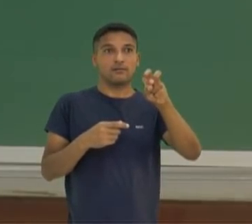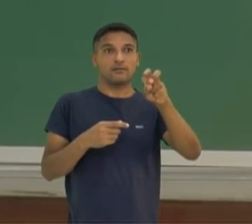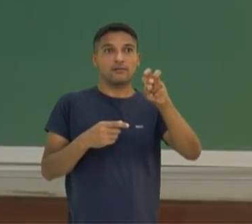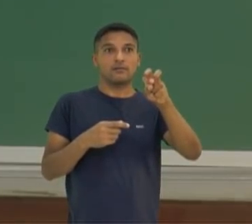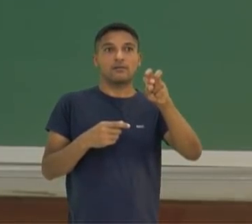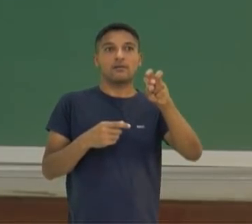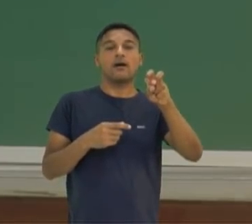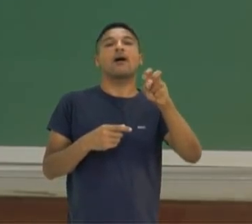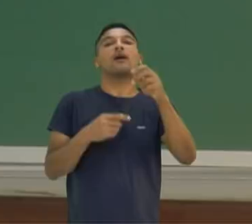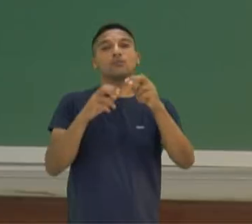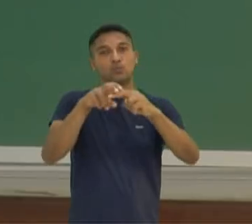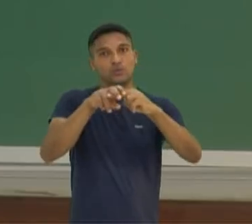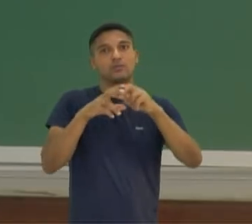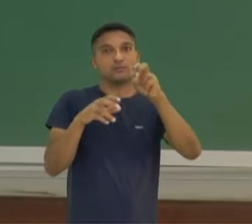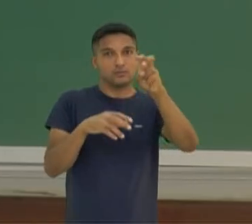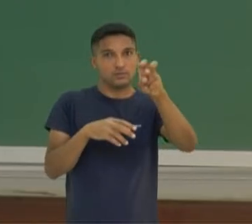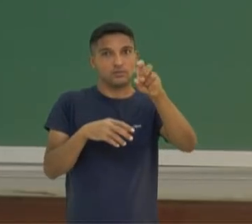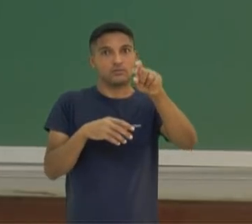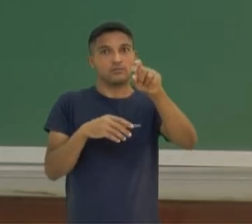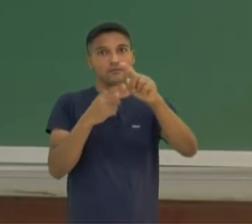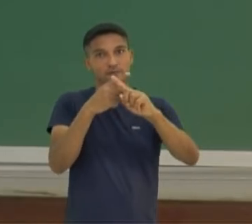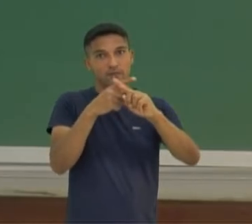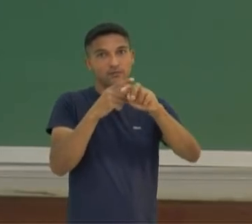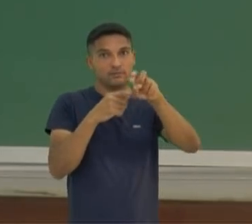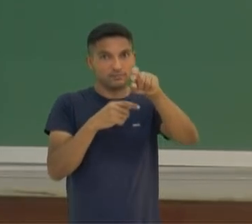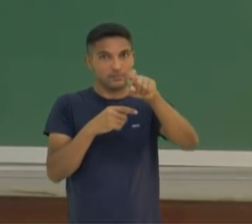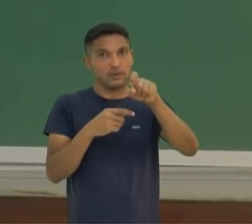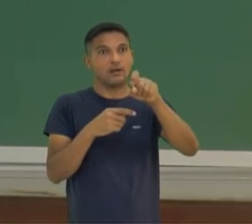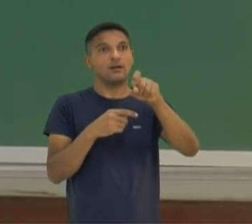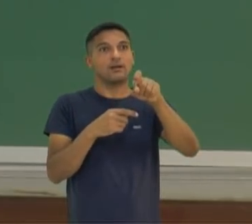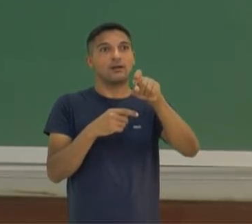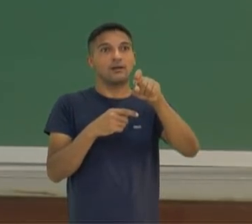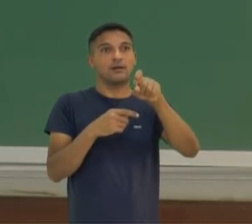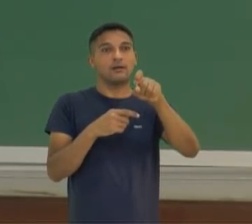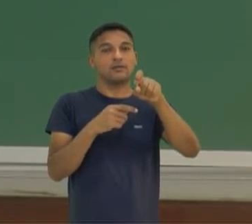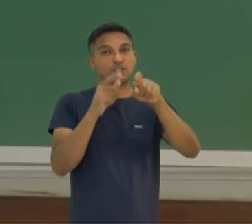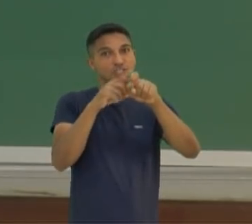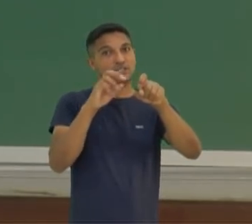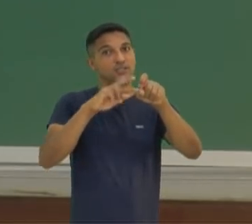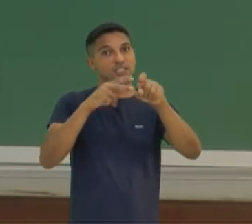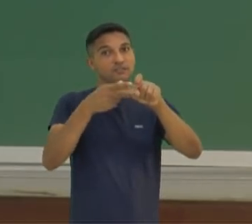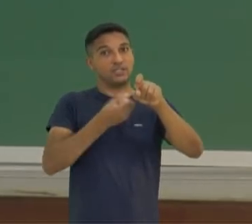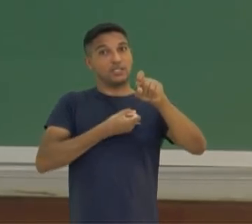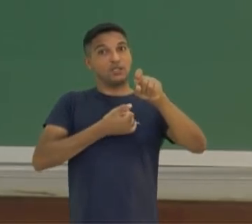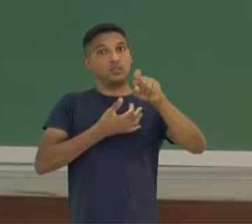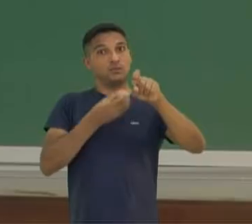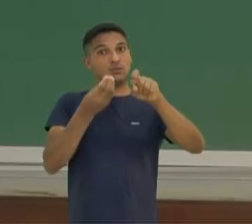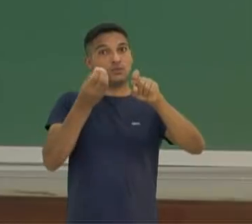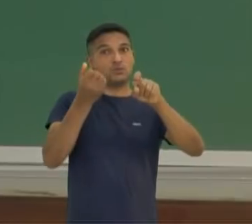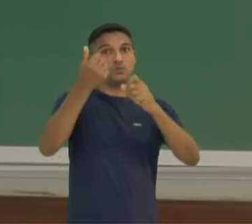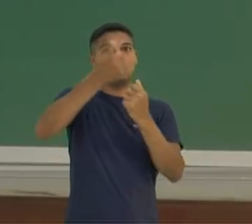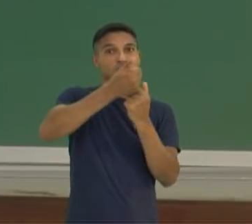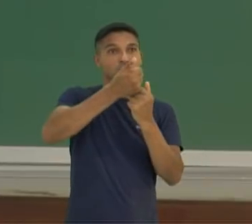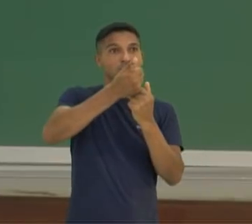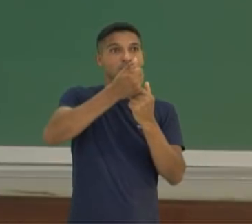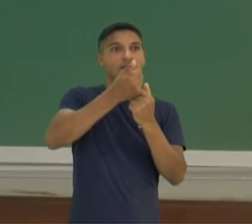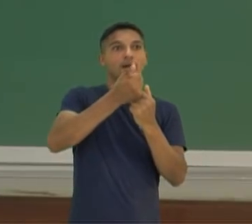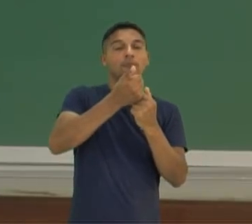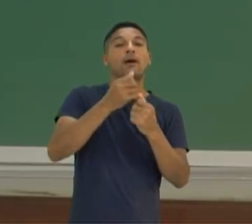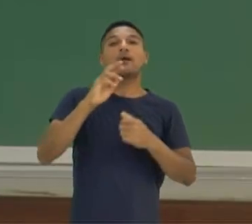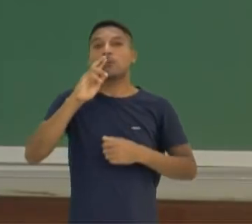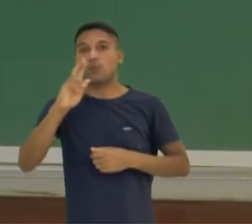eu obtive? 5 vezes o número, né? E obtive 30.